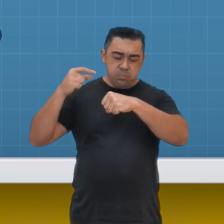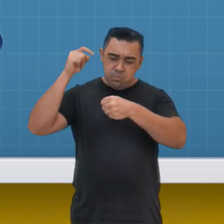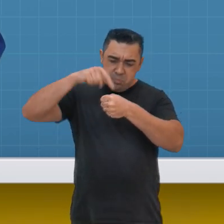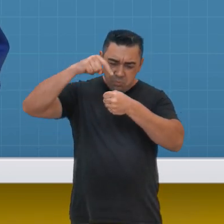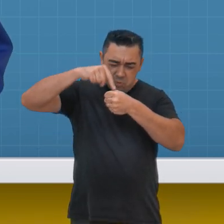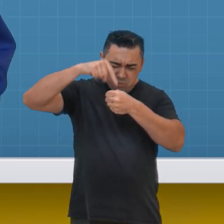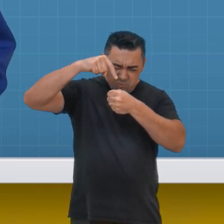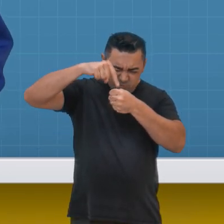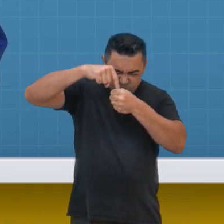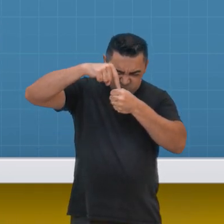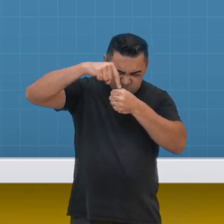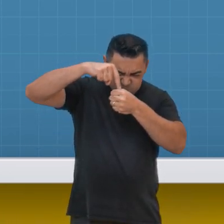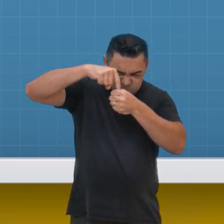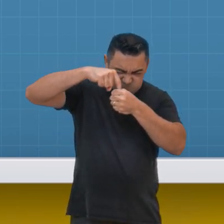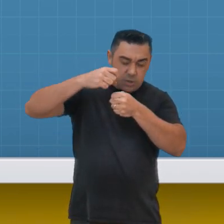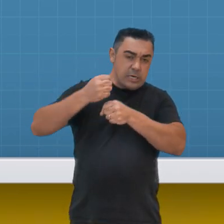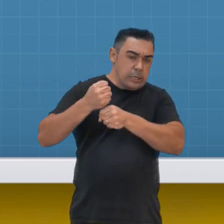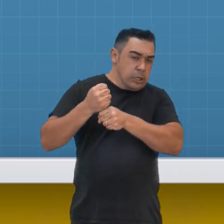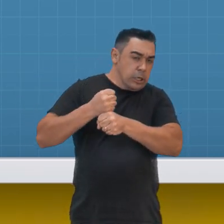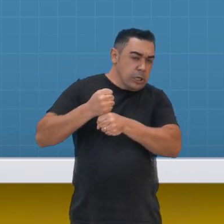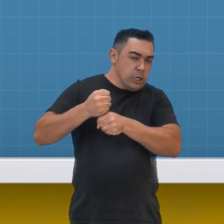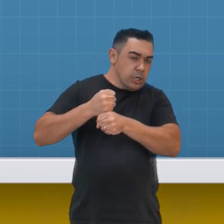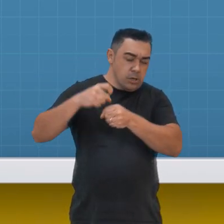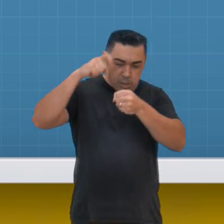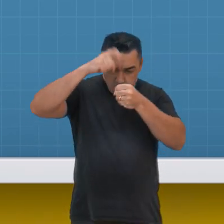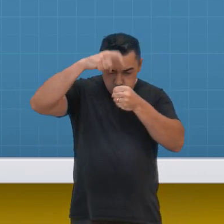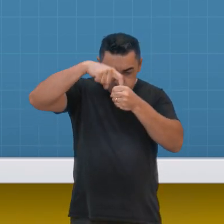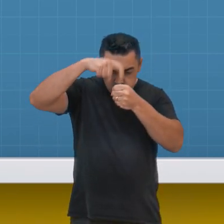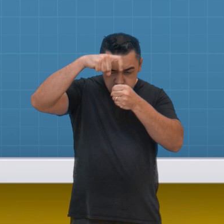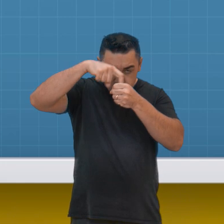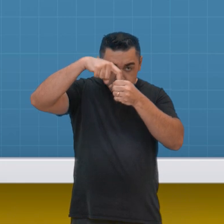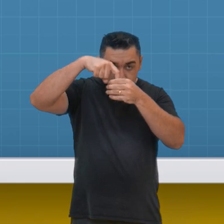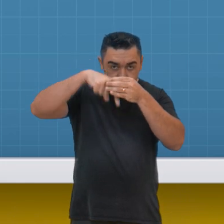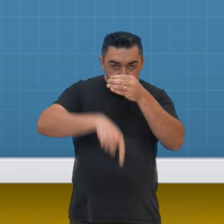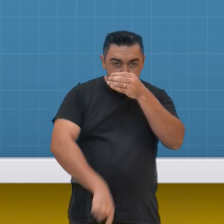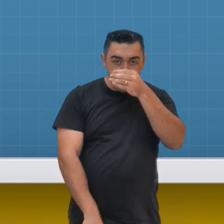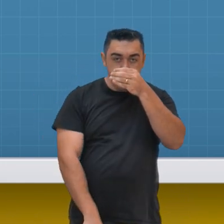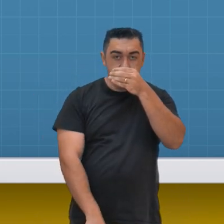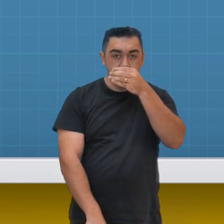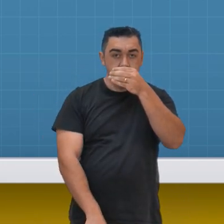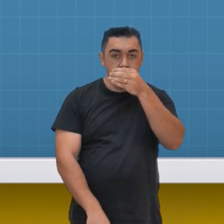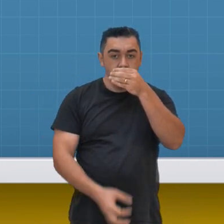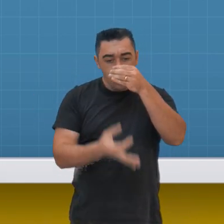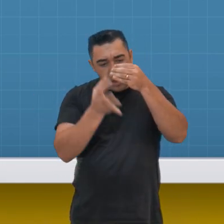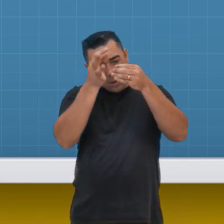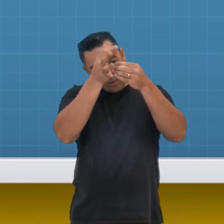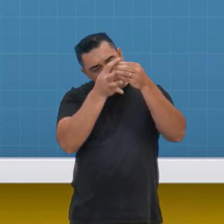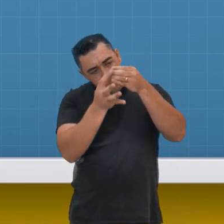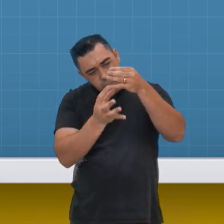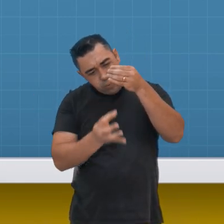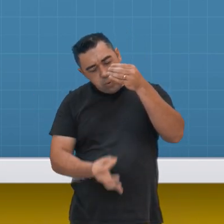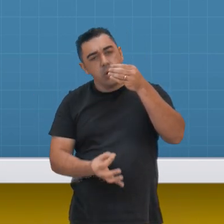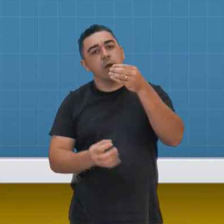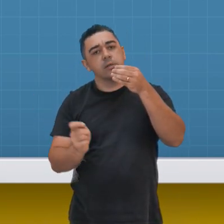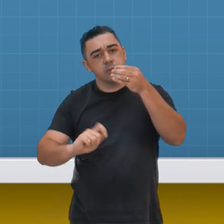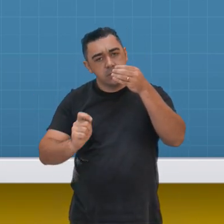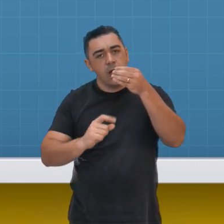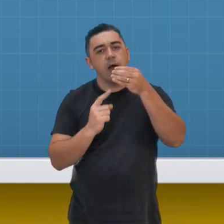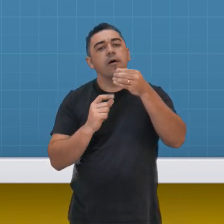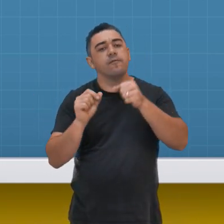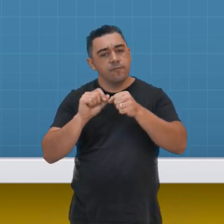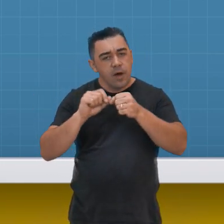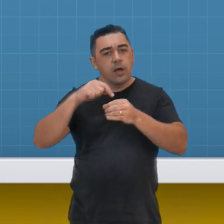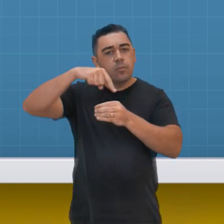o que acontece? Com milhões de anos, uma água caindo em cima da pedra, a pedra vai